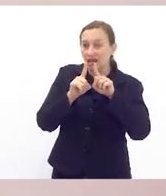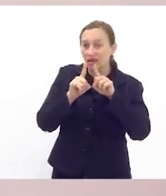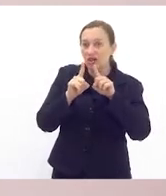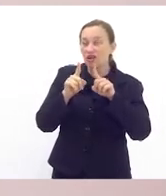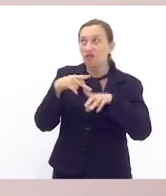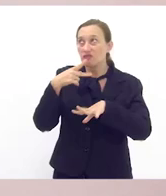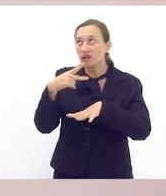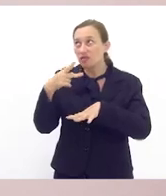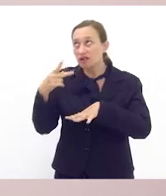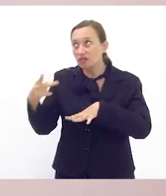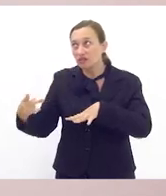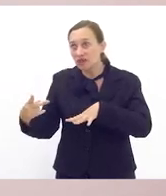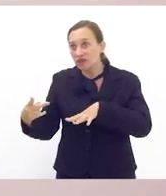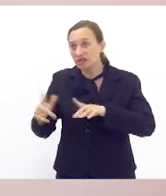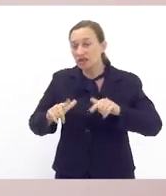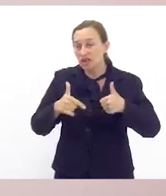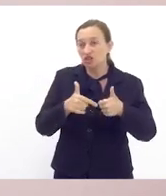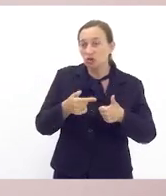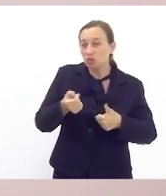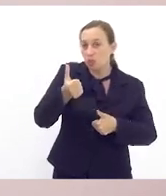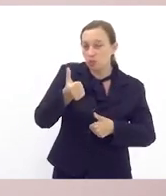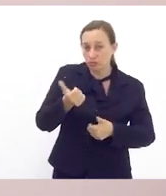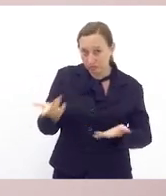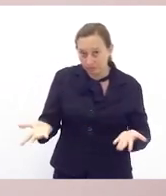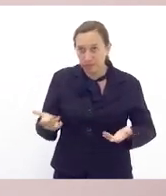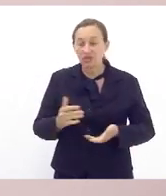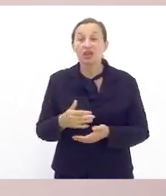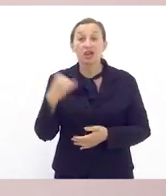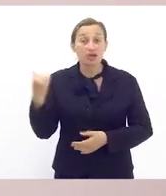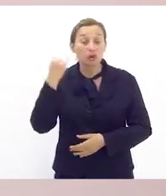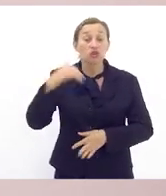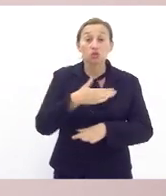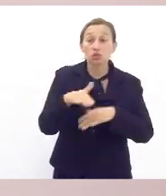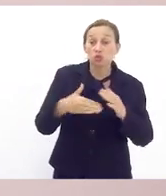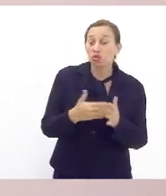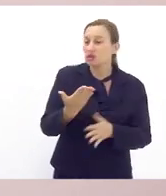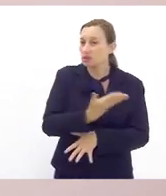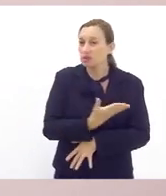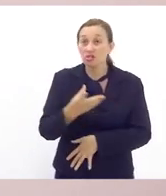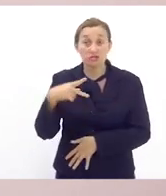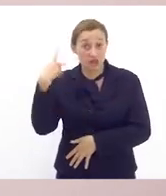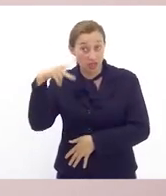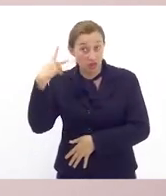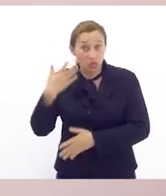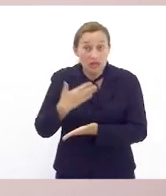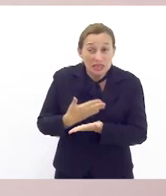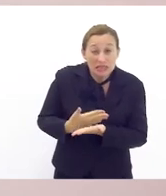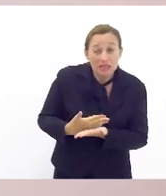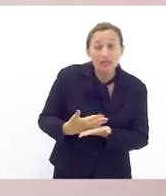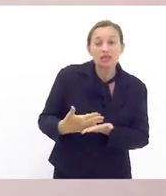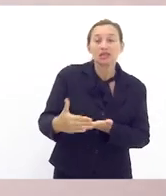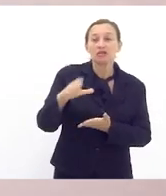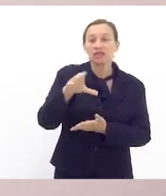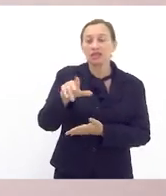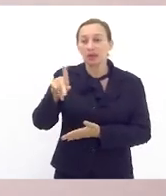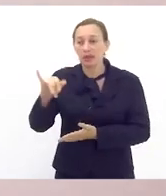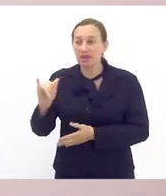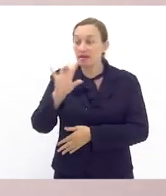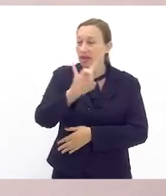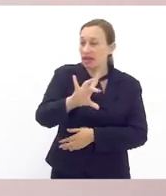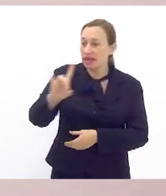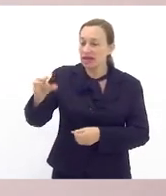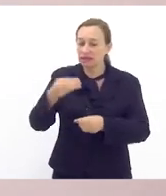falado mas é importante que todos os colegas vereadores iniciam uma CPI no seu município